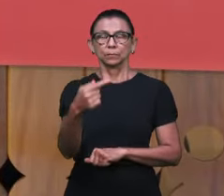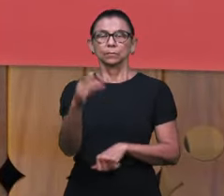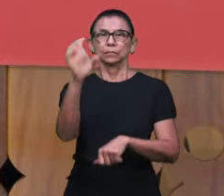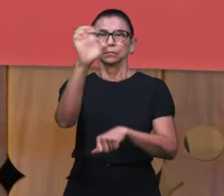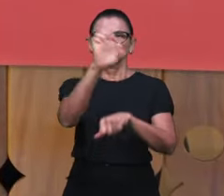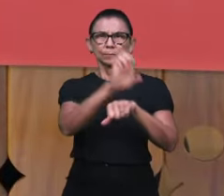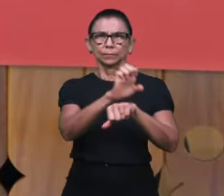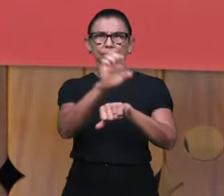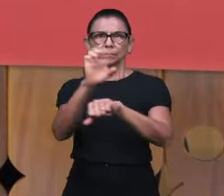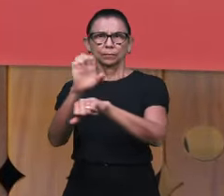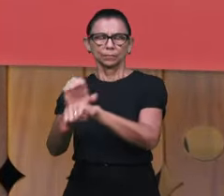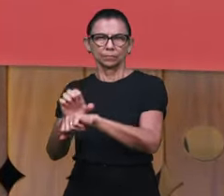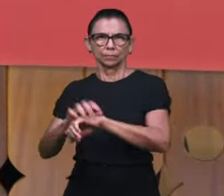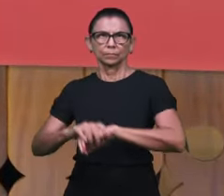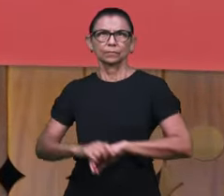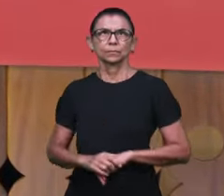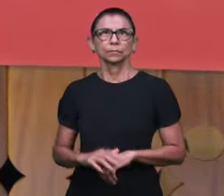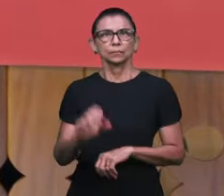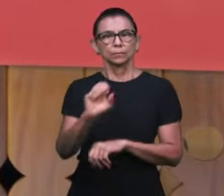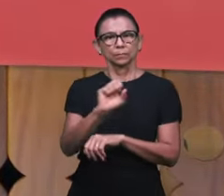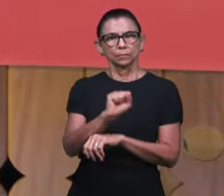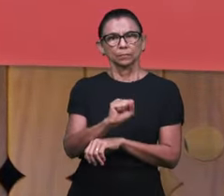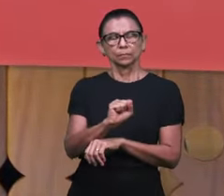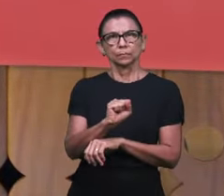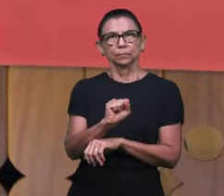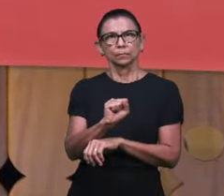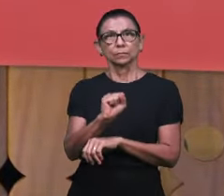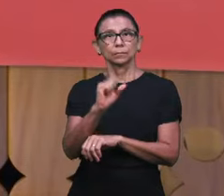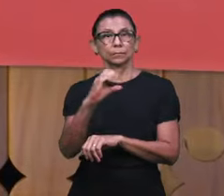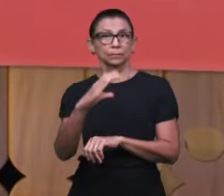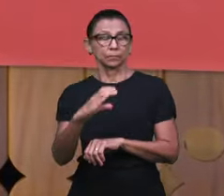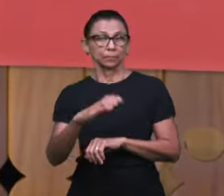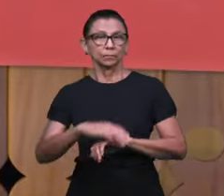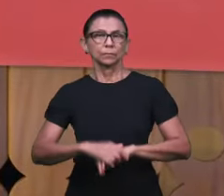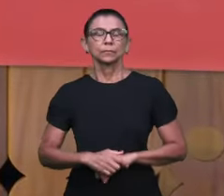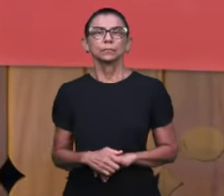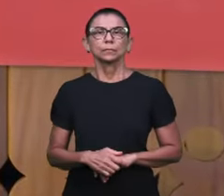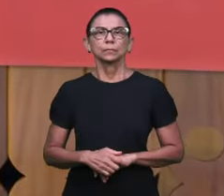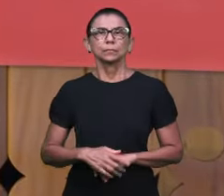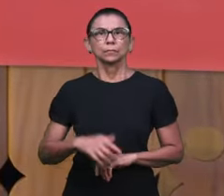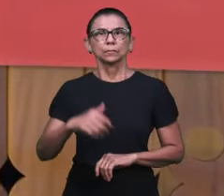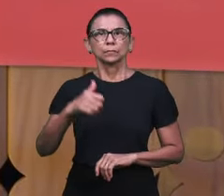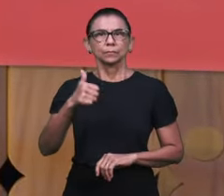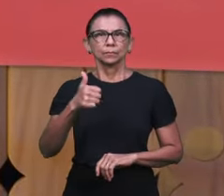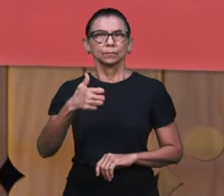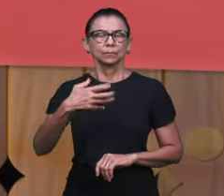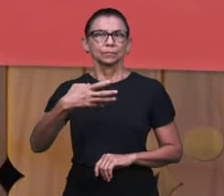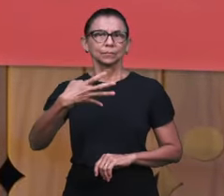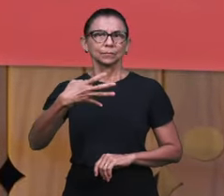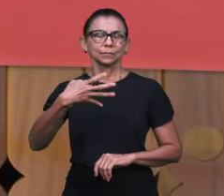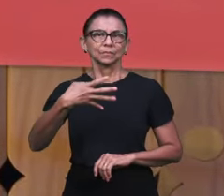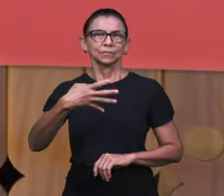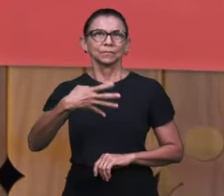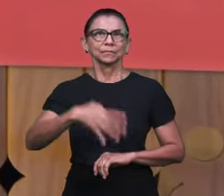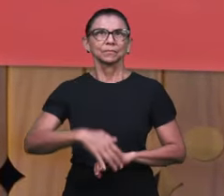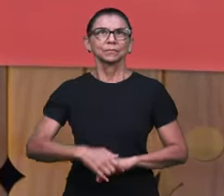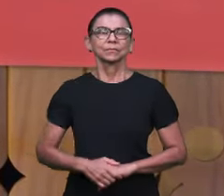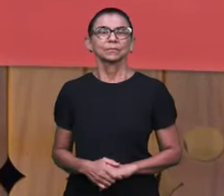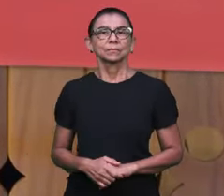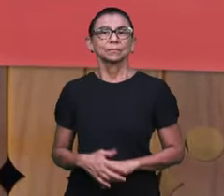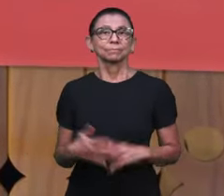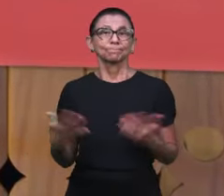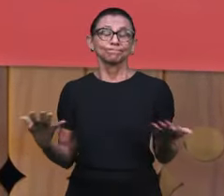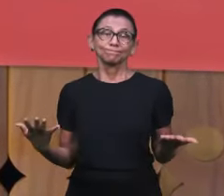no 24º. Você não vai entender por causa de quê. Entendeu? Se você se for aí, mas se você aqui, Vitória, está tudo certo. Mas